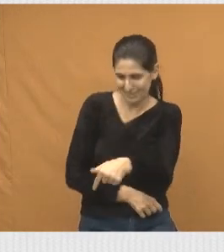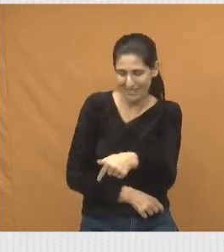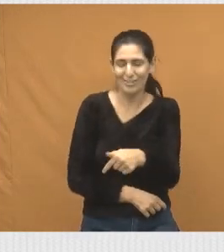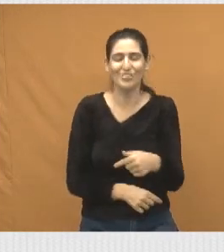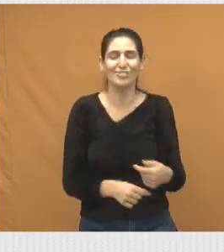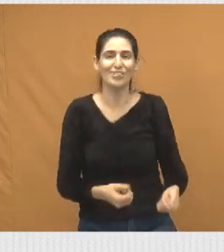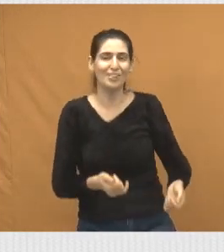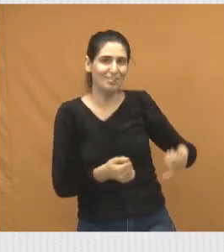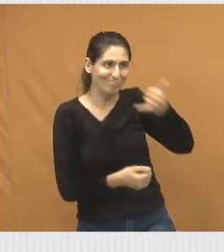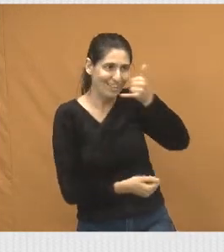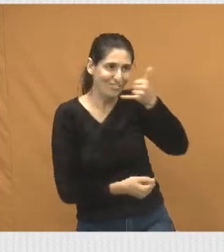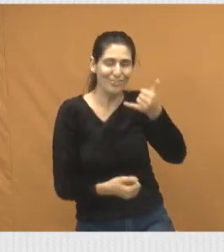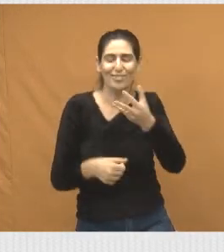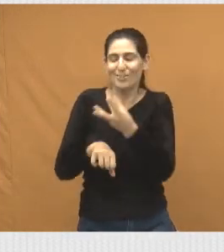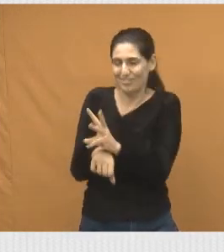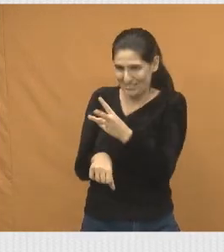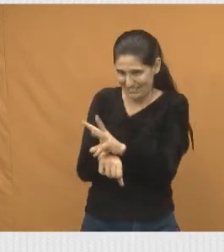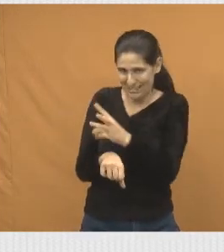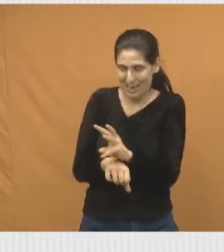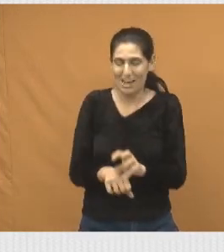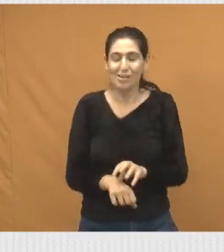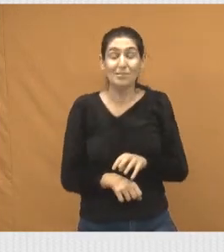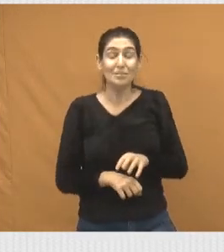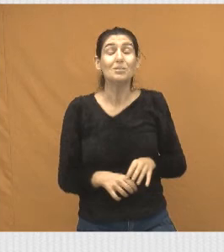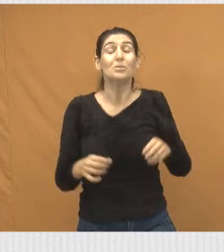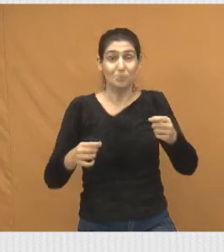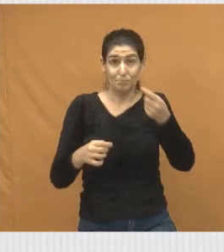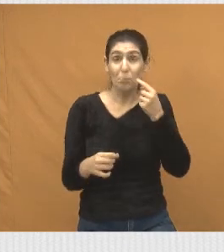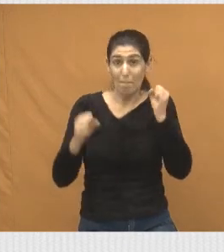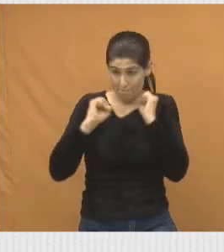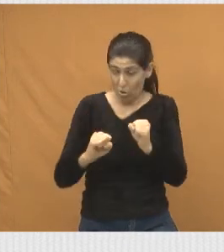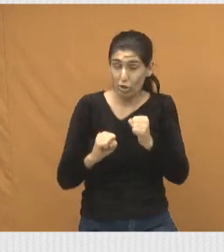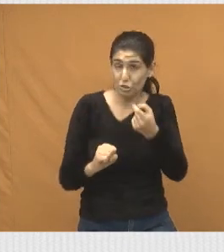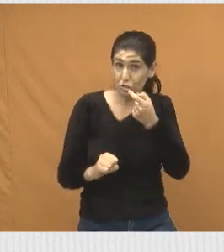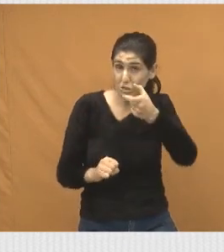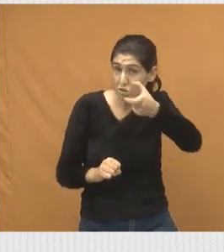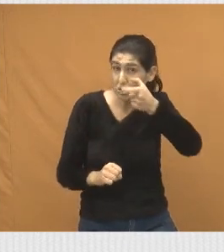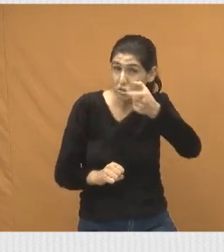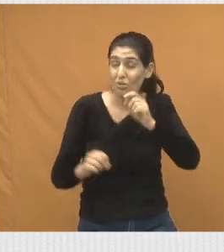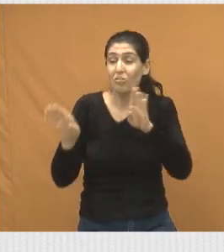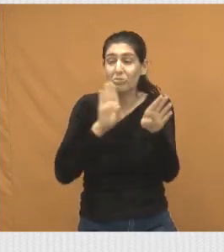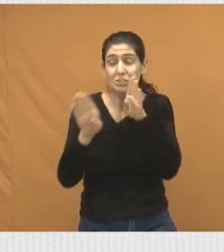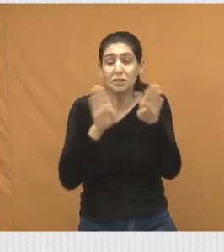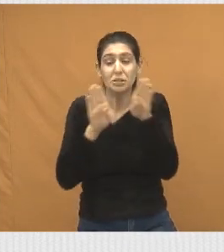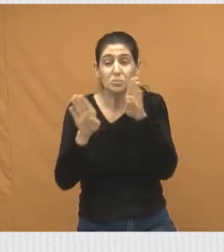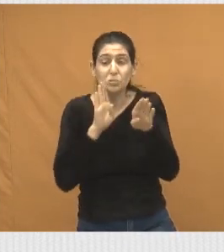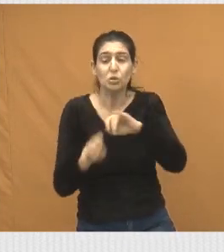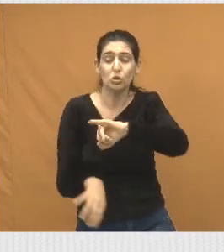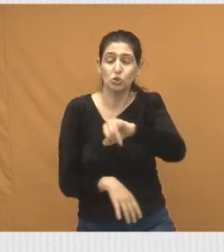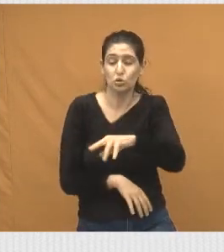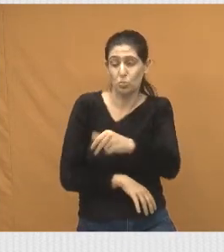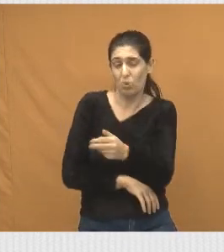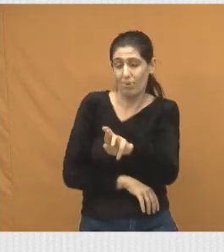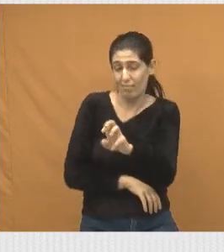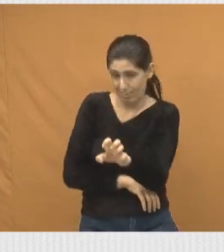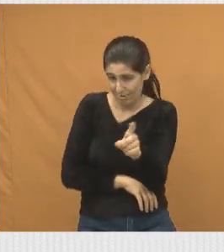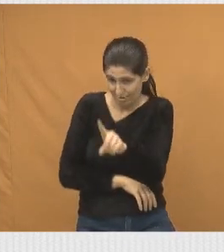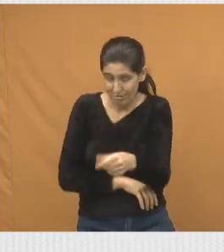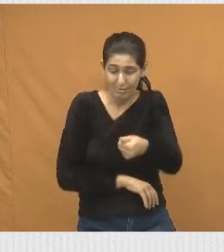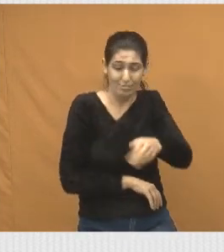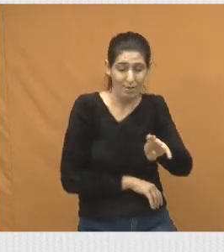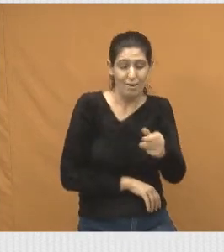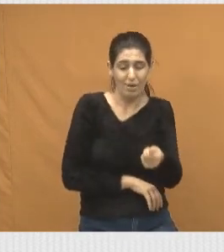o WhatsApp. E vejam também o nosso trabalho pelo Facebook, né? Pela nossa página, vereador Juarez Araújo. Acompanhem o nosso